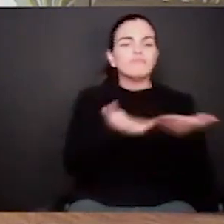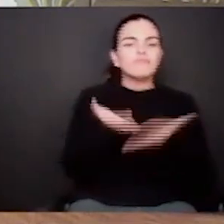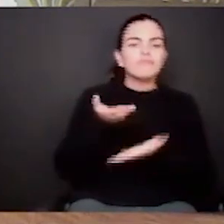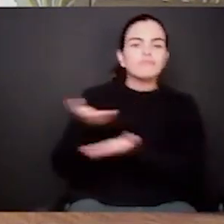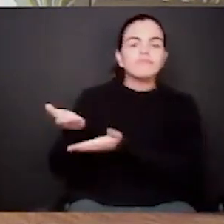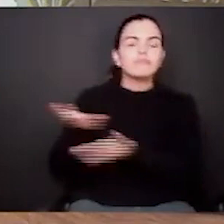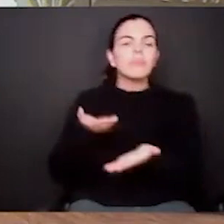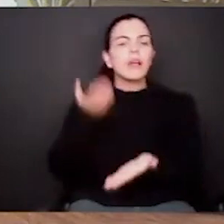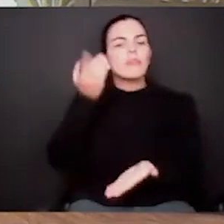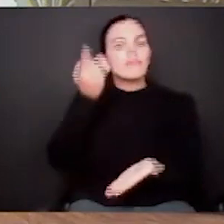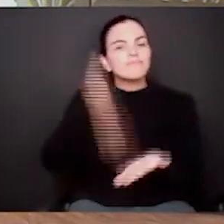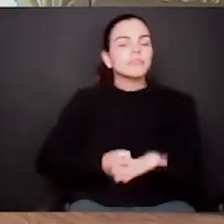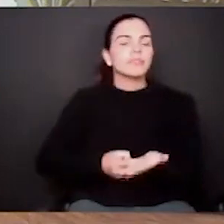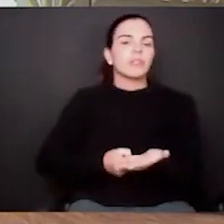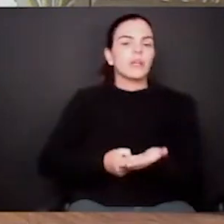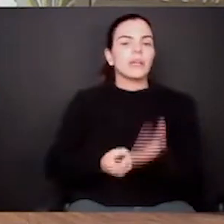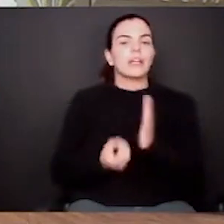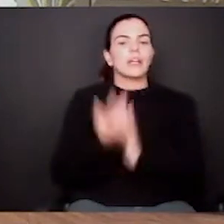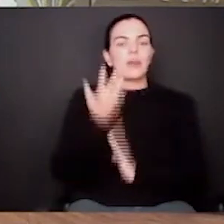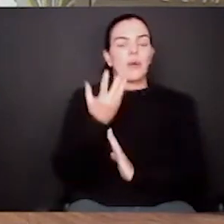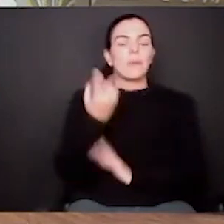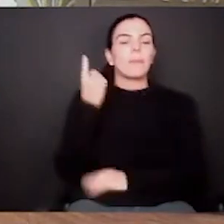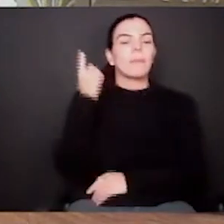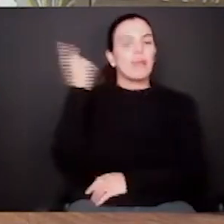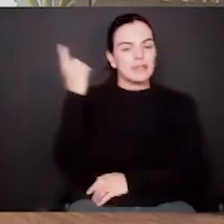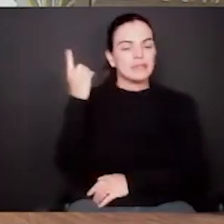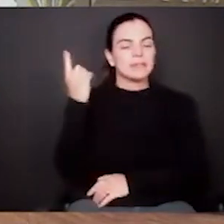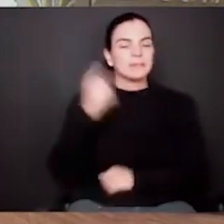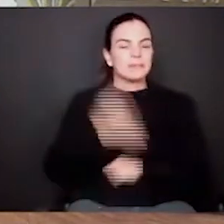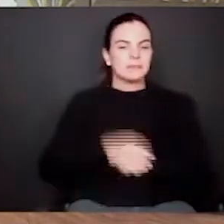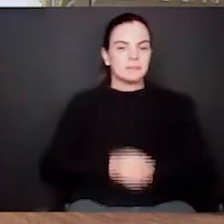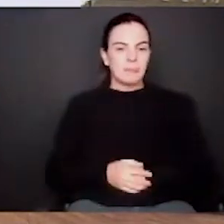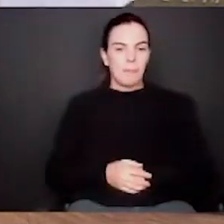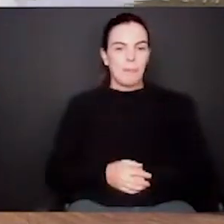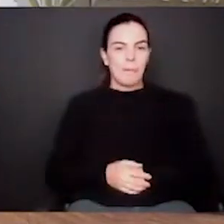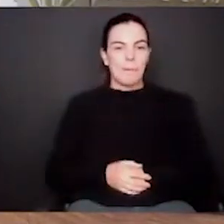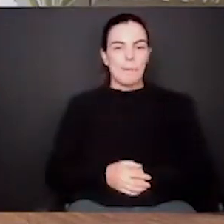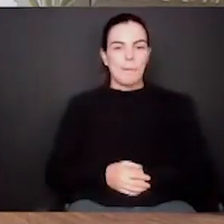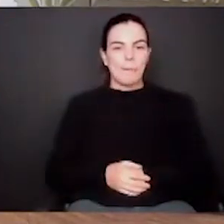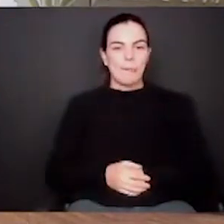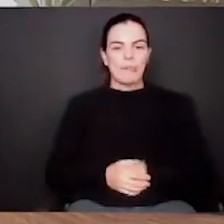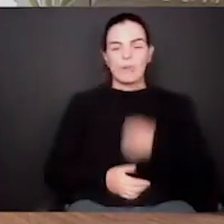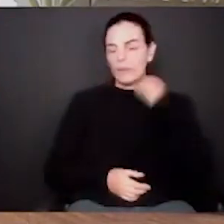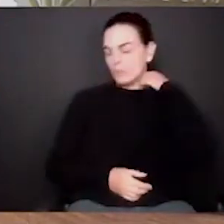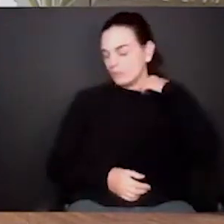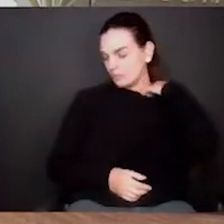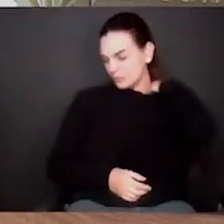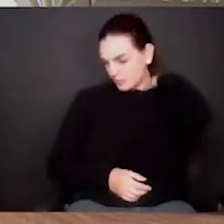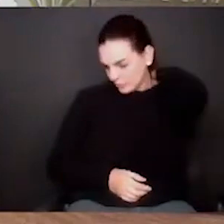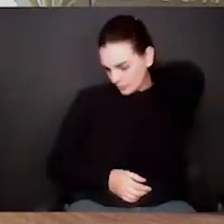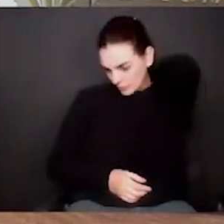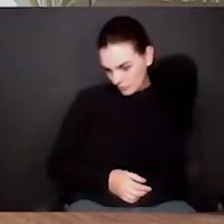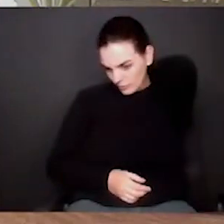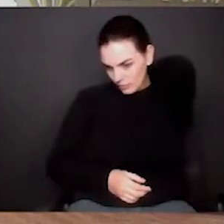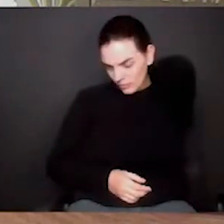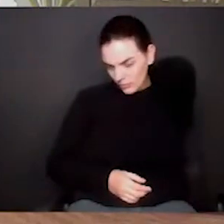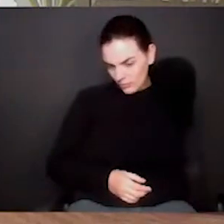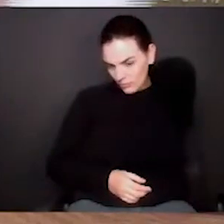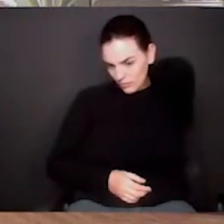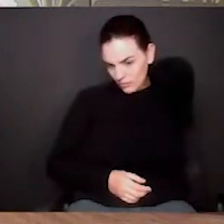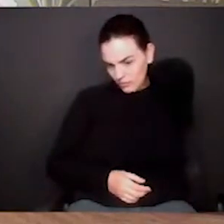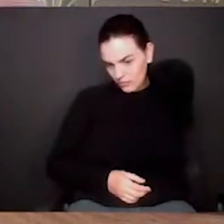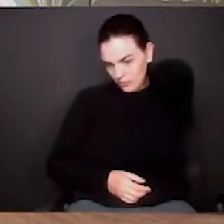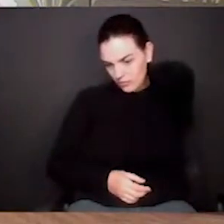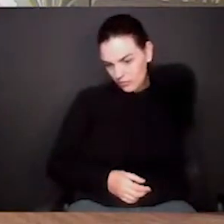Curitiba. Bom, mas ele não nasce apenas por conta dessa diretriz